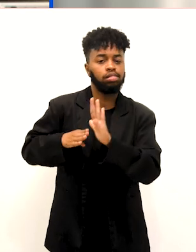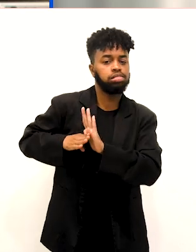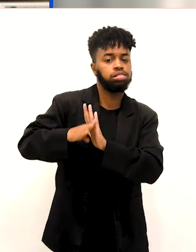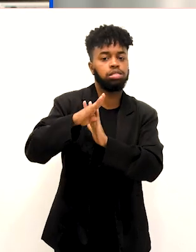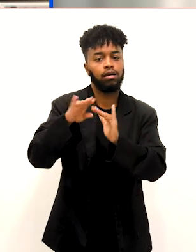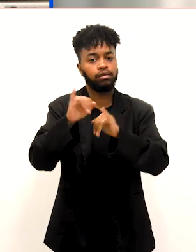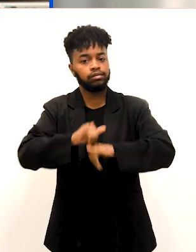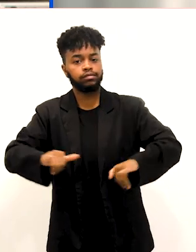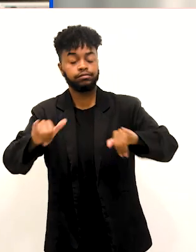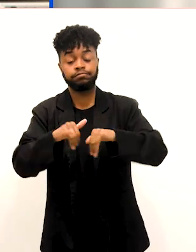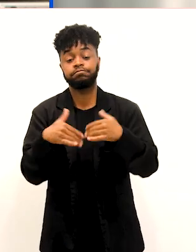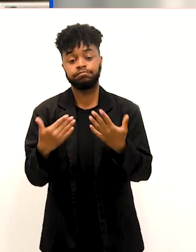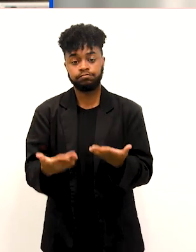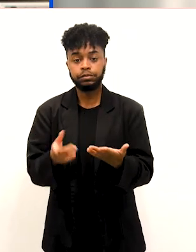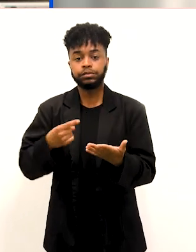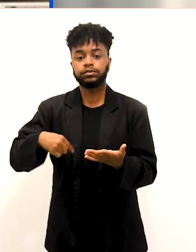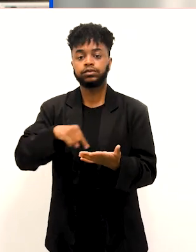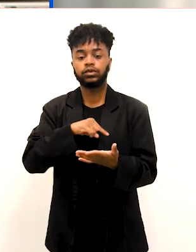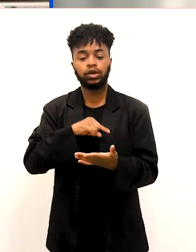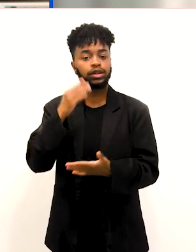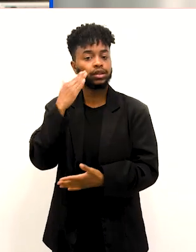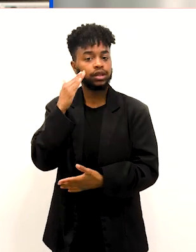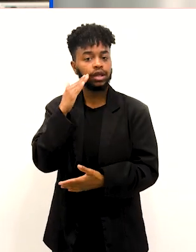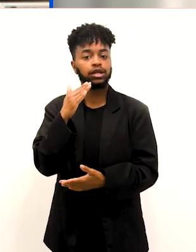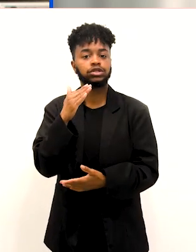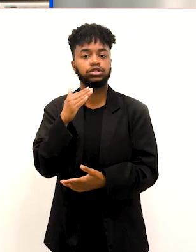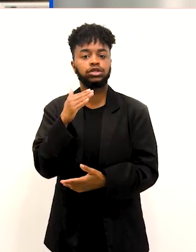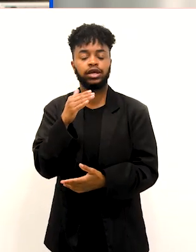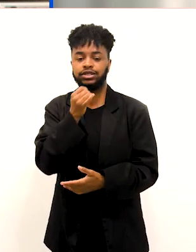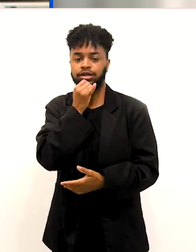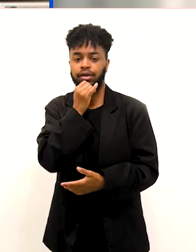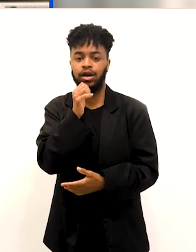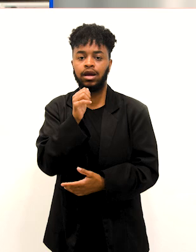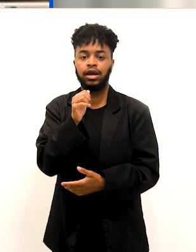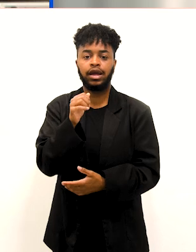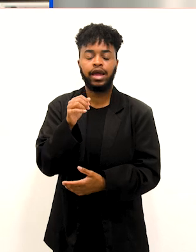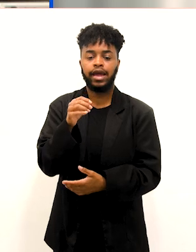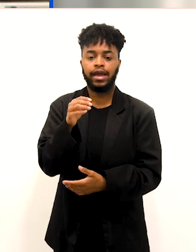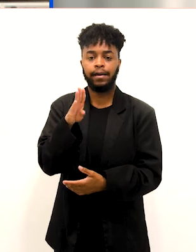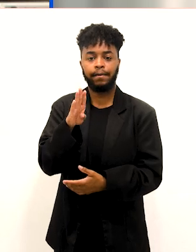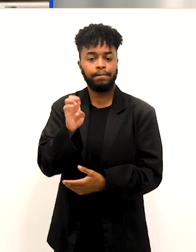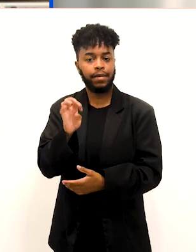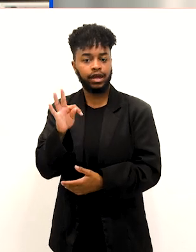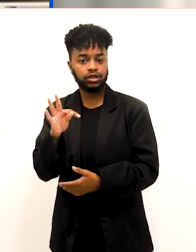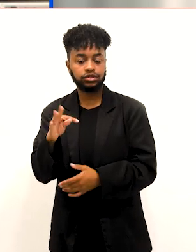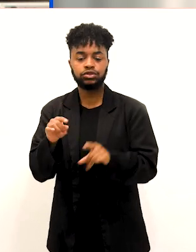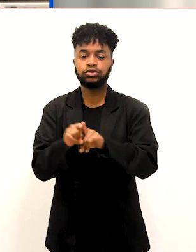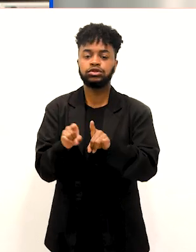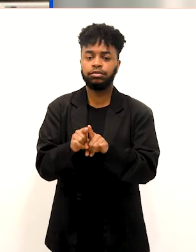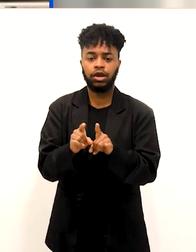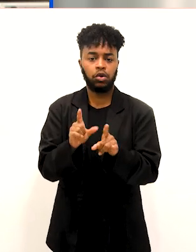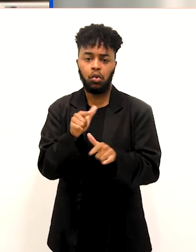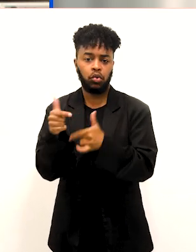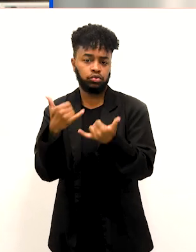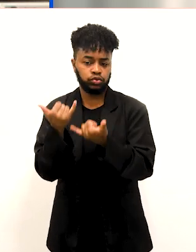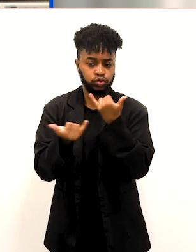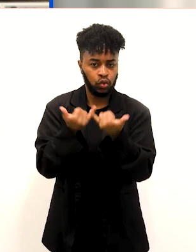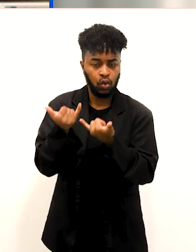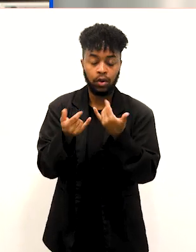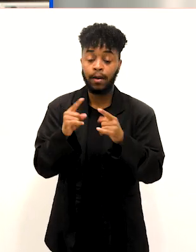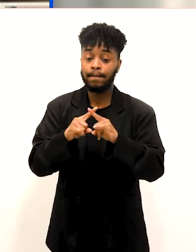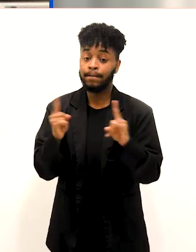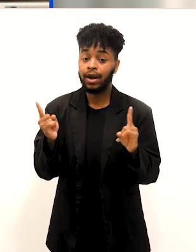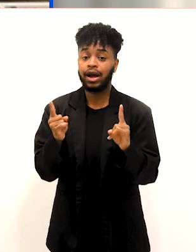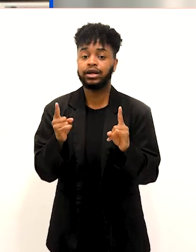mais recentemente, que a gente soma a onda das apostas esportivas, dos joguinhos. Então a gente percebe que o comportamento financeiro